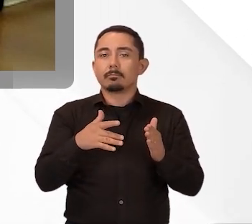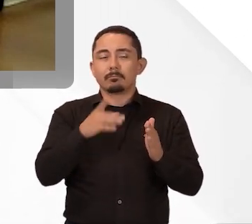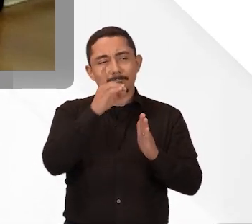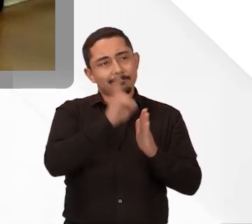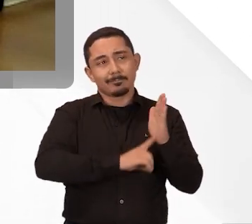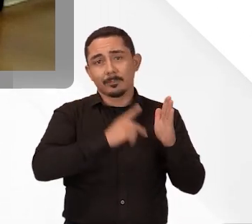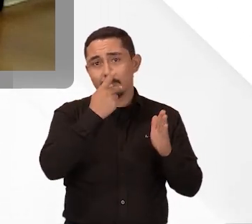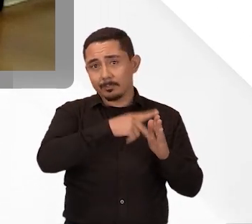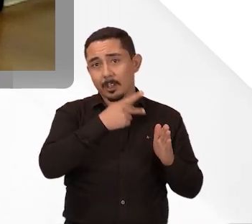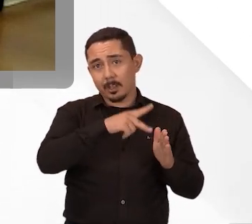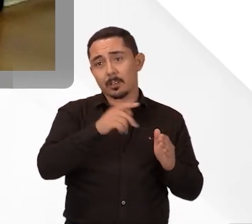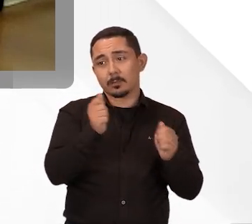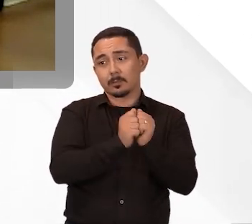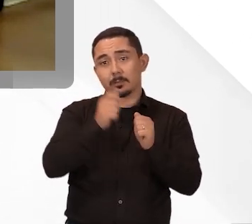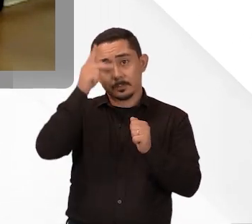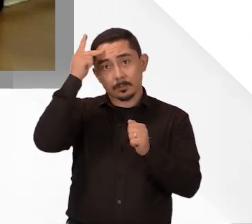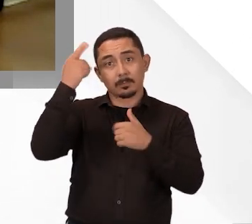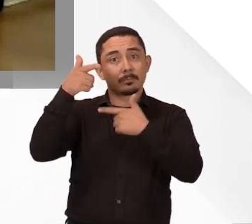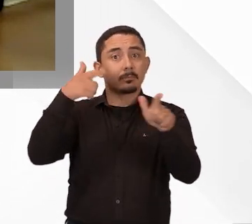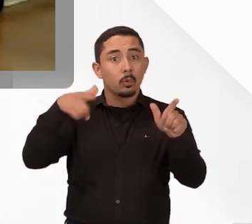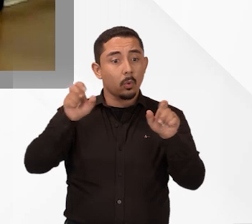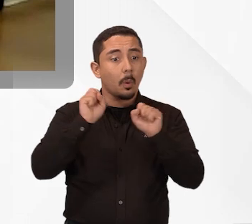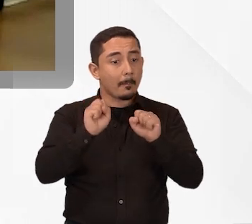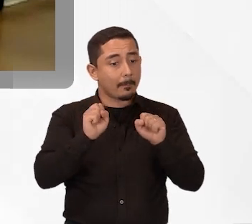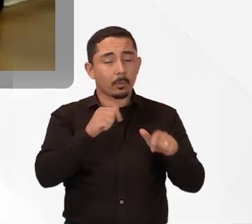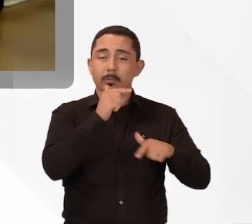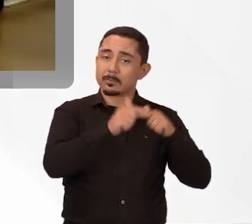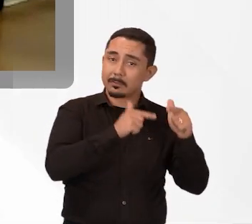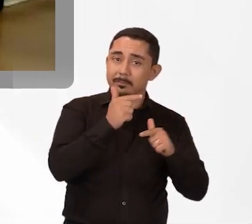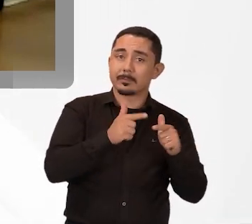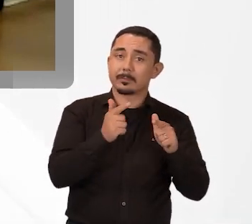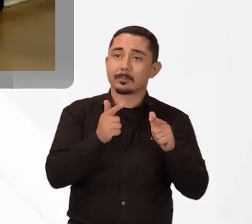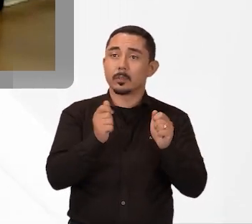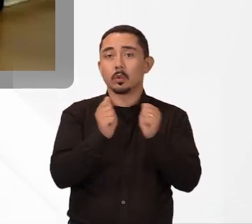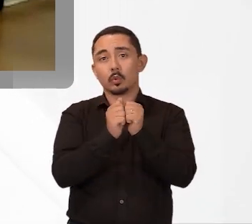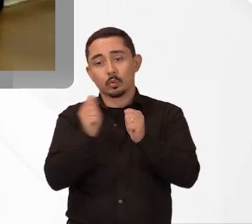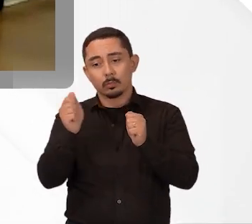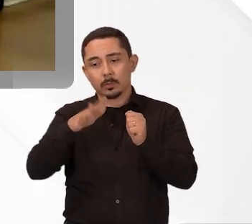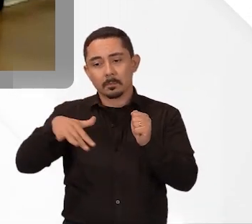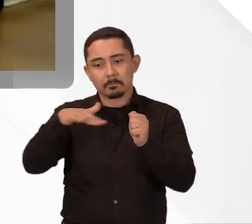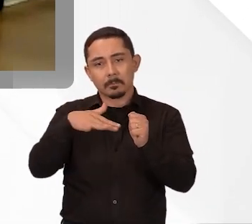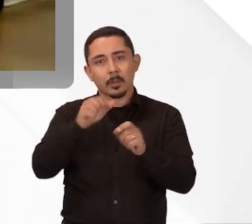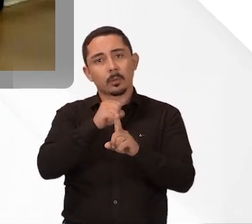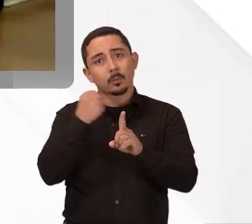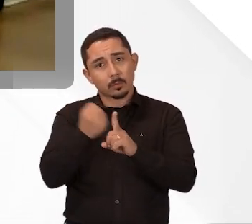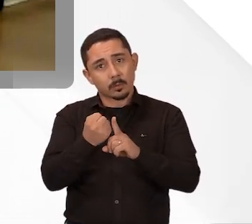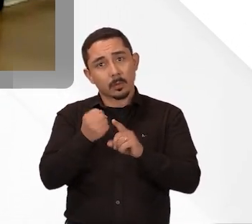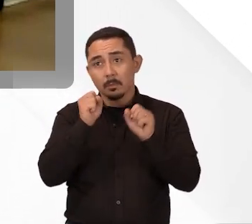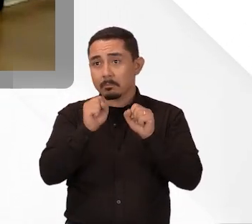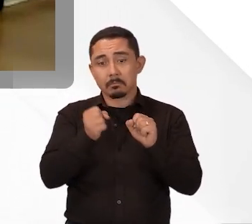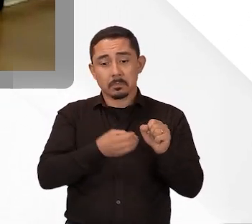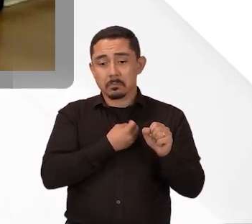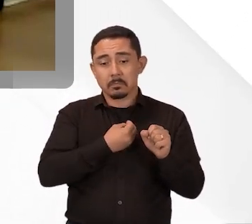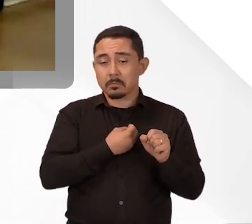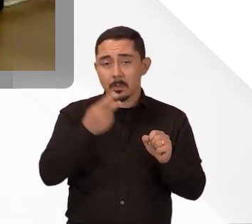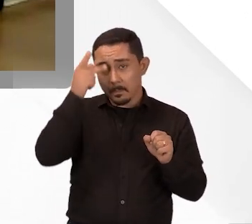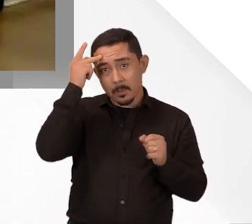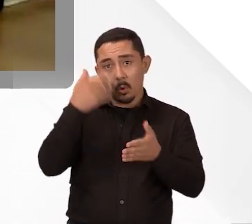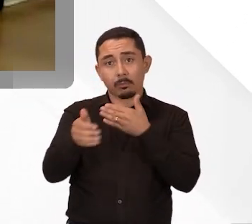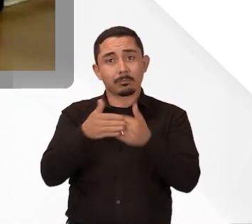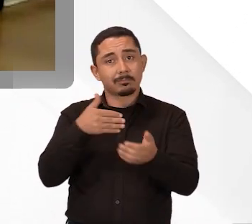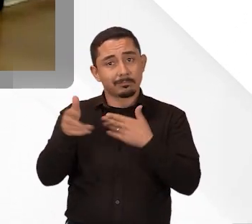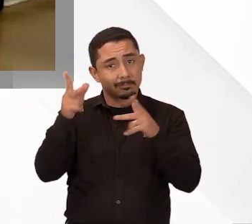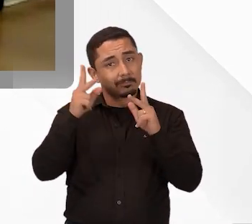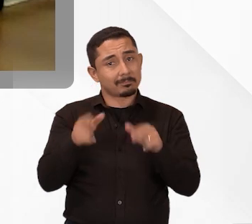demais direitos como as demais pessoas, ela pode trabalhar, ela pode frequentar espaços sociais, ela pode frequentar a vida como toda e